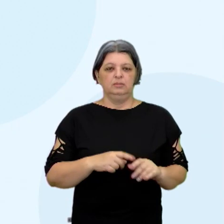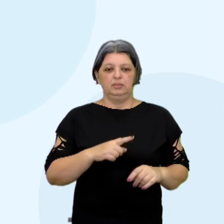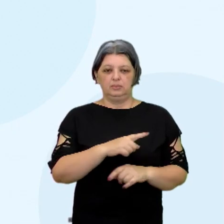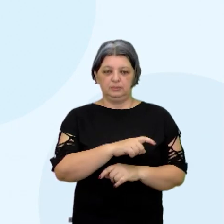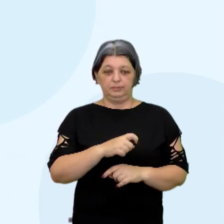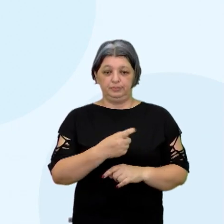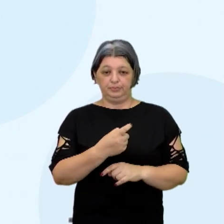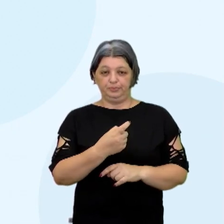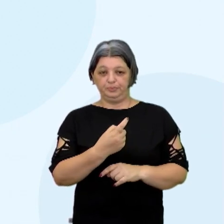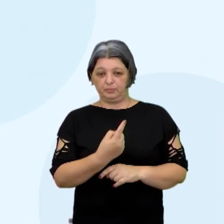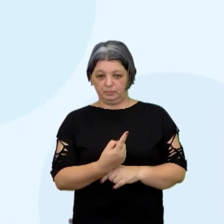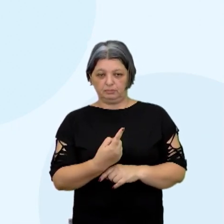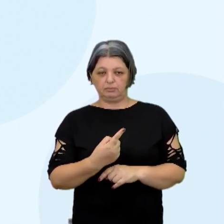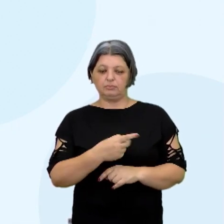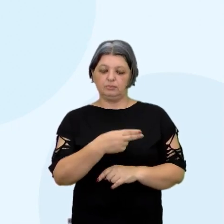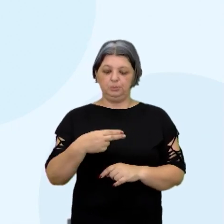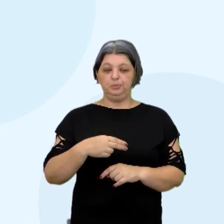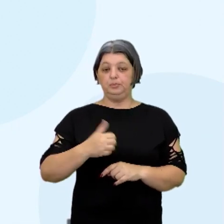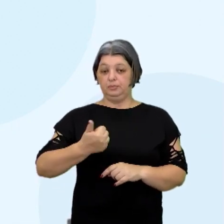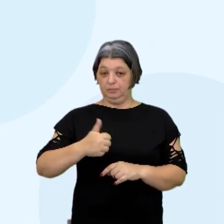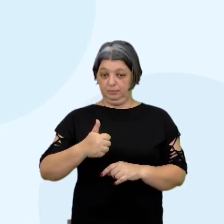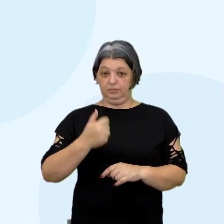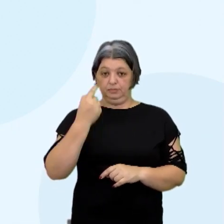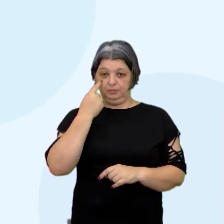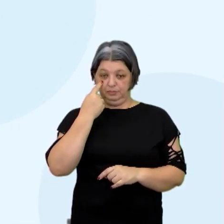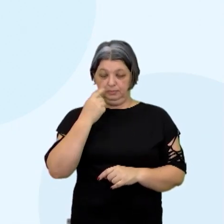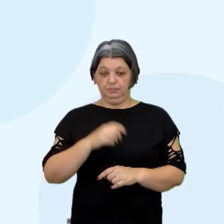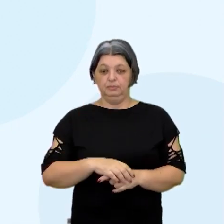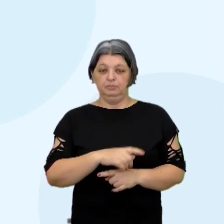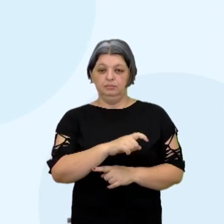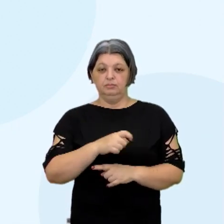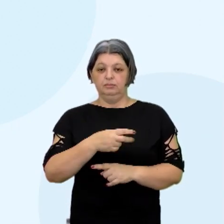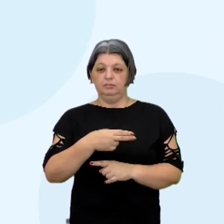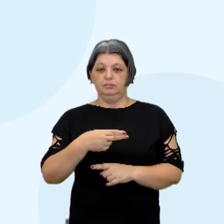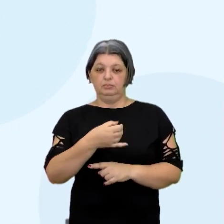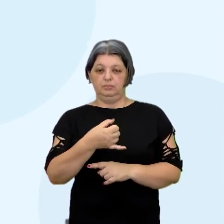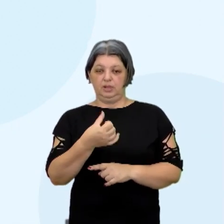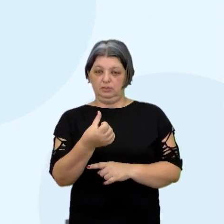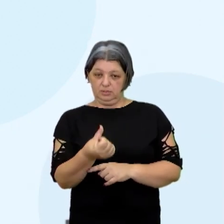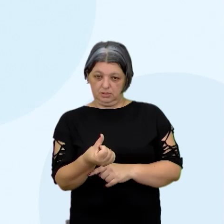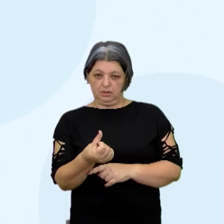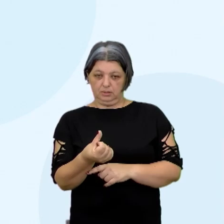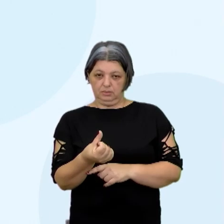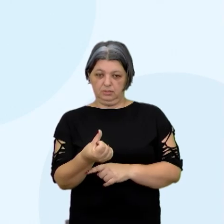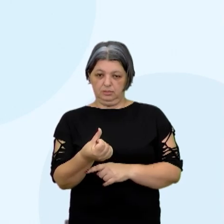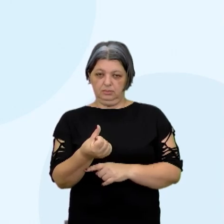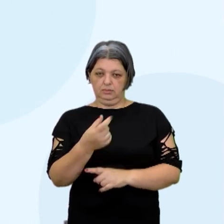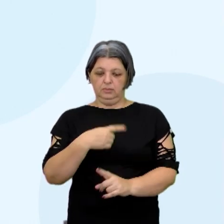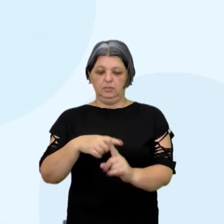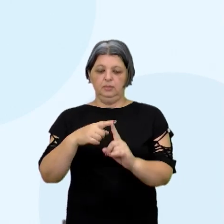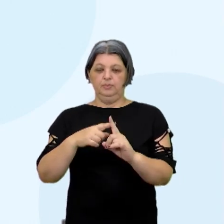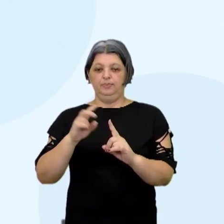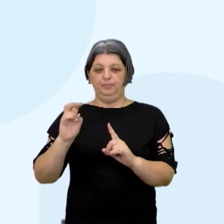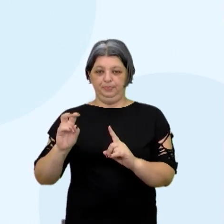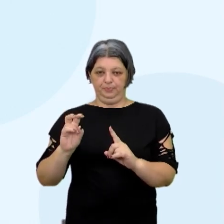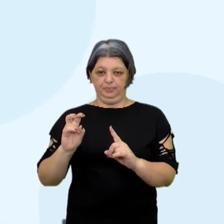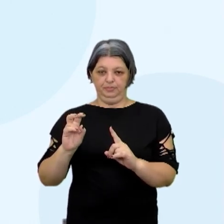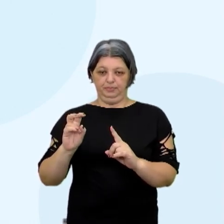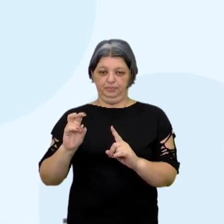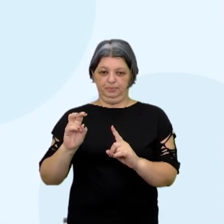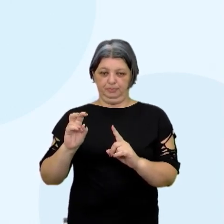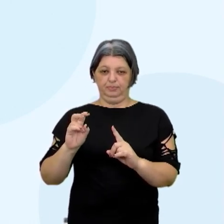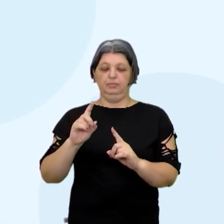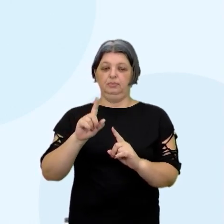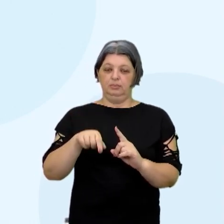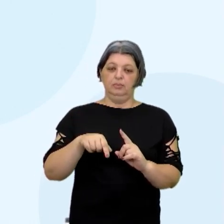aqui é 11 e aqui do outro lado ó - 6 ao passo menos cinco como mais cinco você